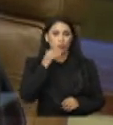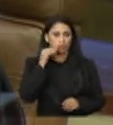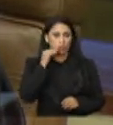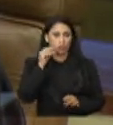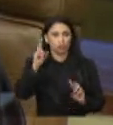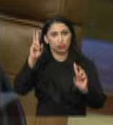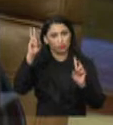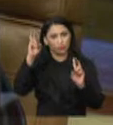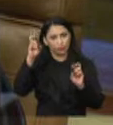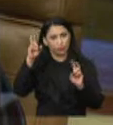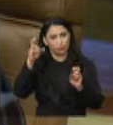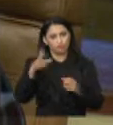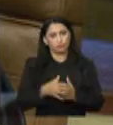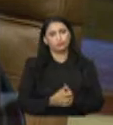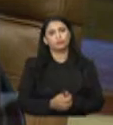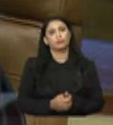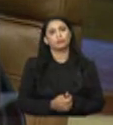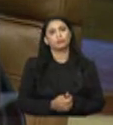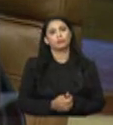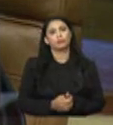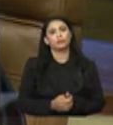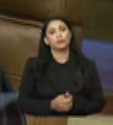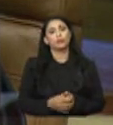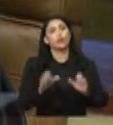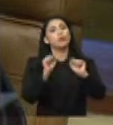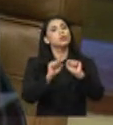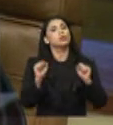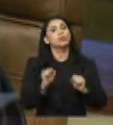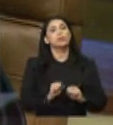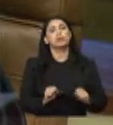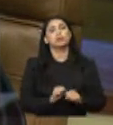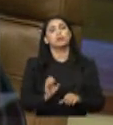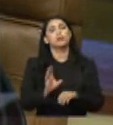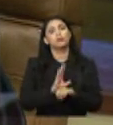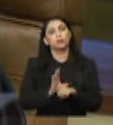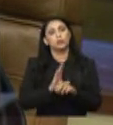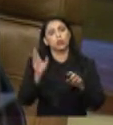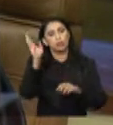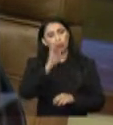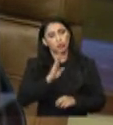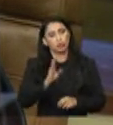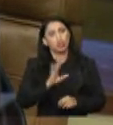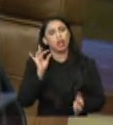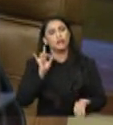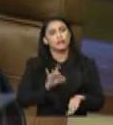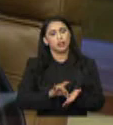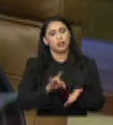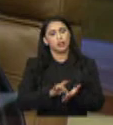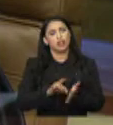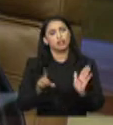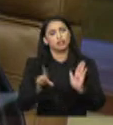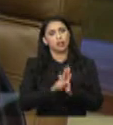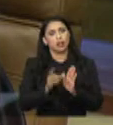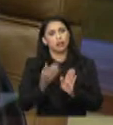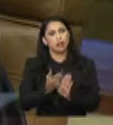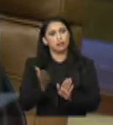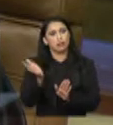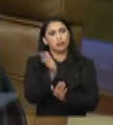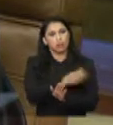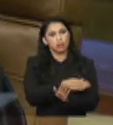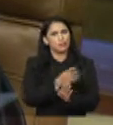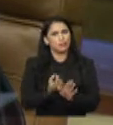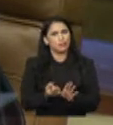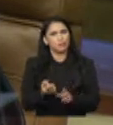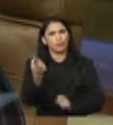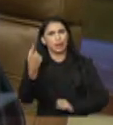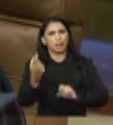excelência o nosso sempre de cano no sistema condicional brasileiro eficácia retroativa das leis é sempre